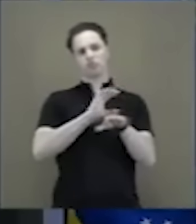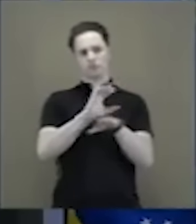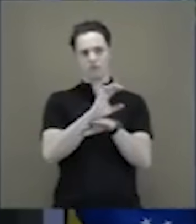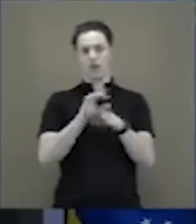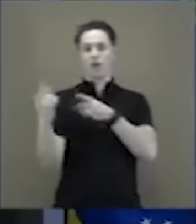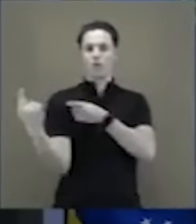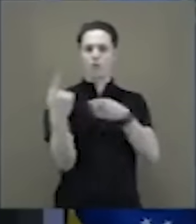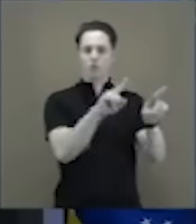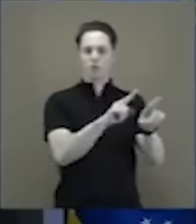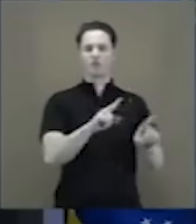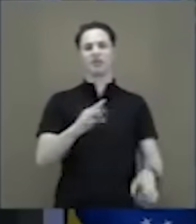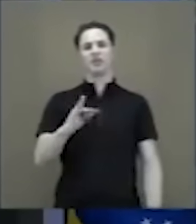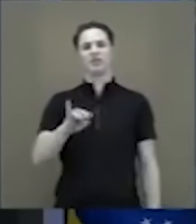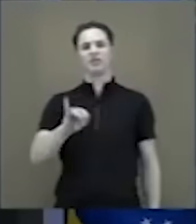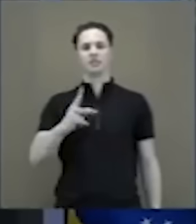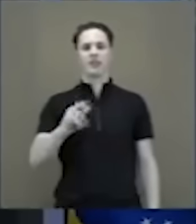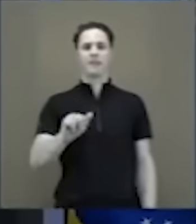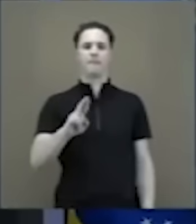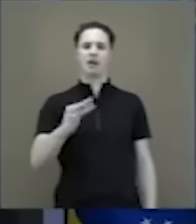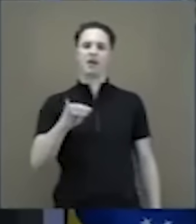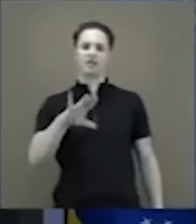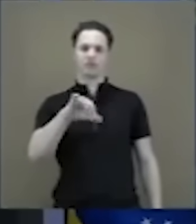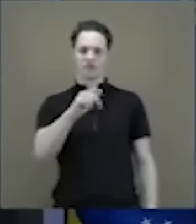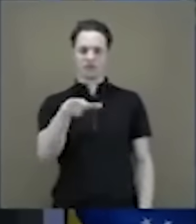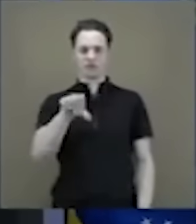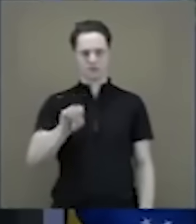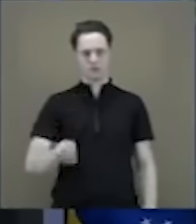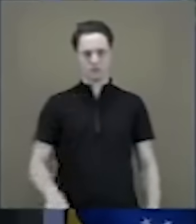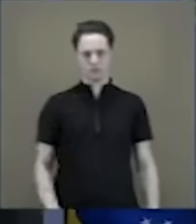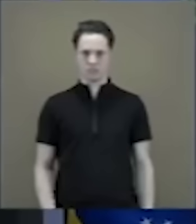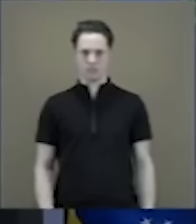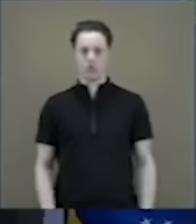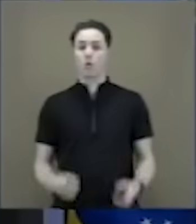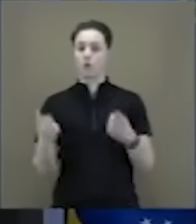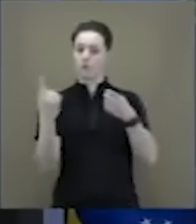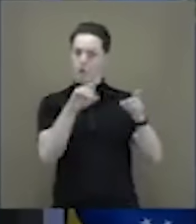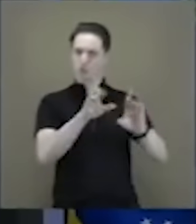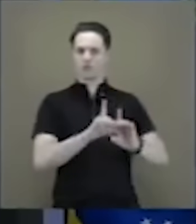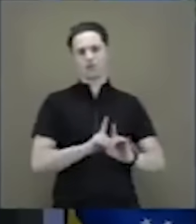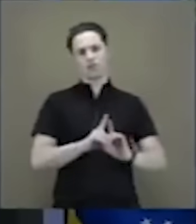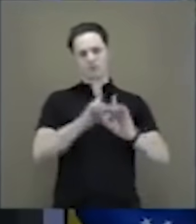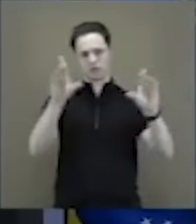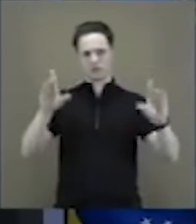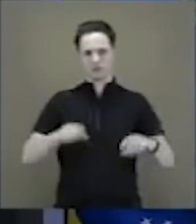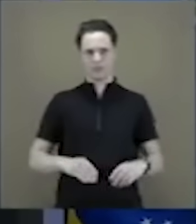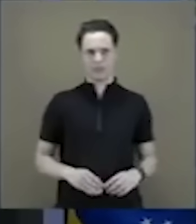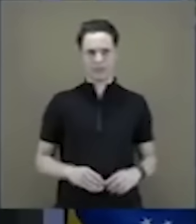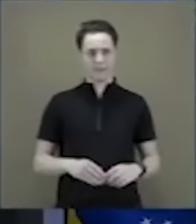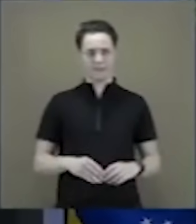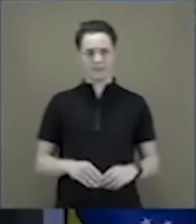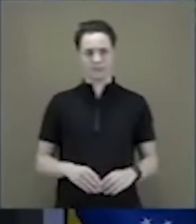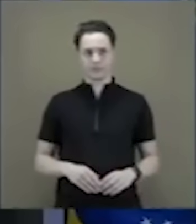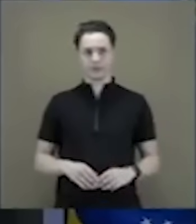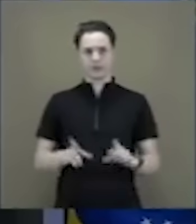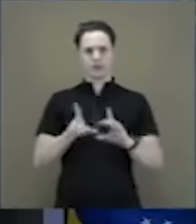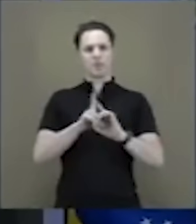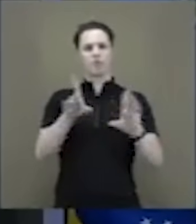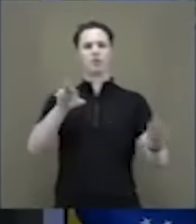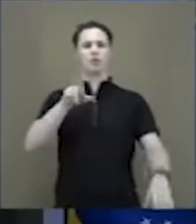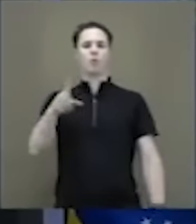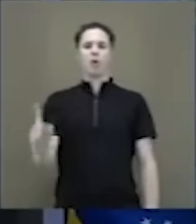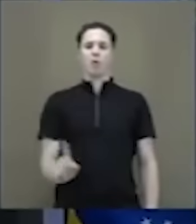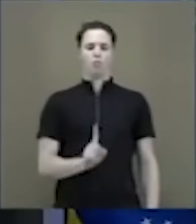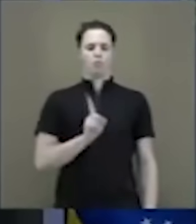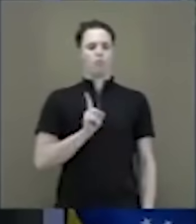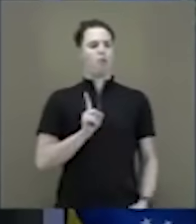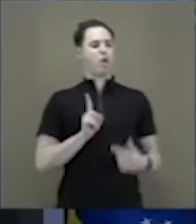justamente ao Estado de Direito, à própria democracia. Democracia não é aquilo que eu penso que é ou o